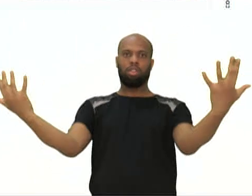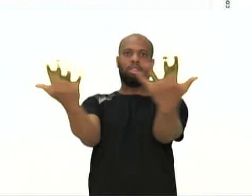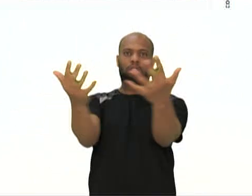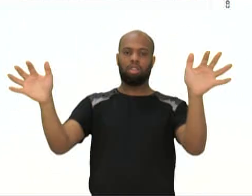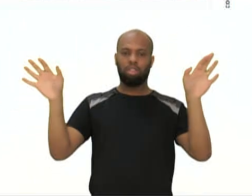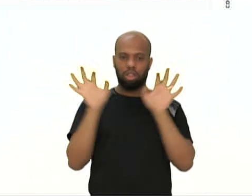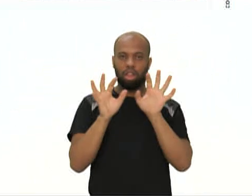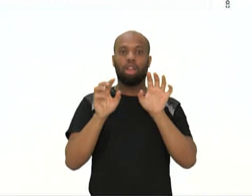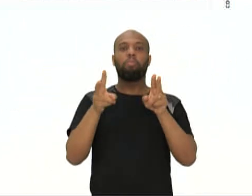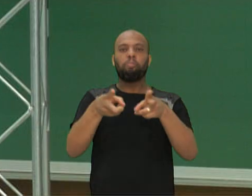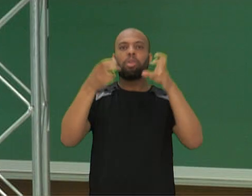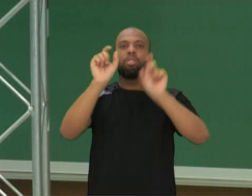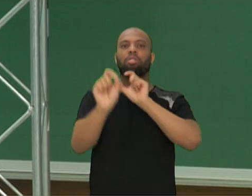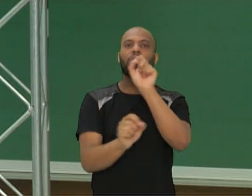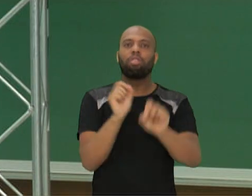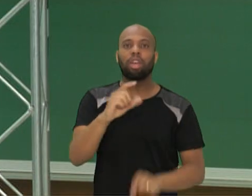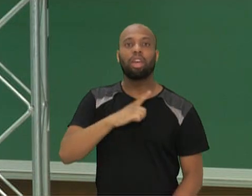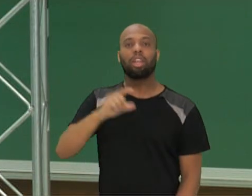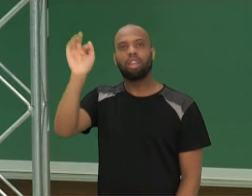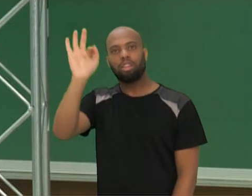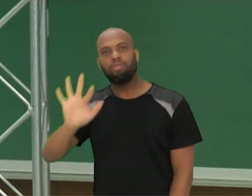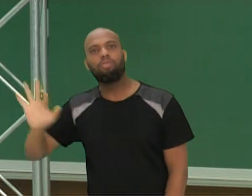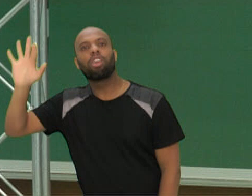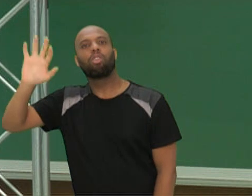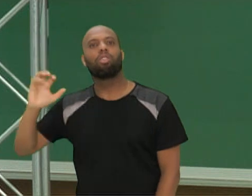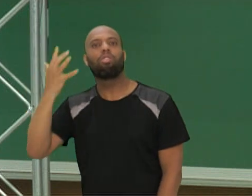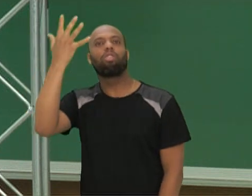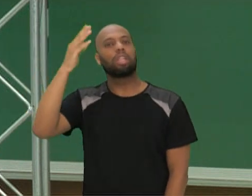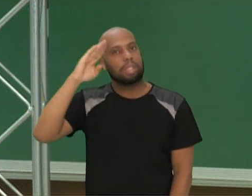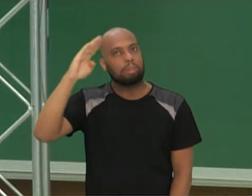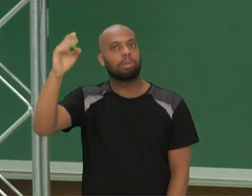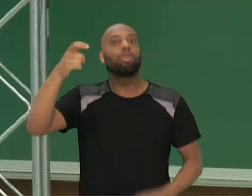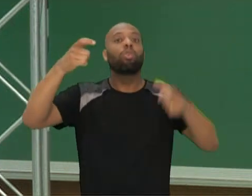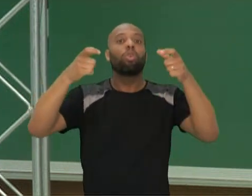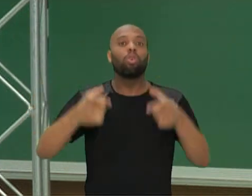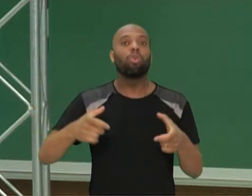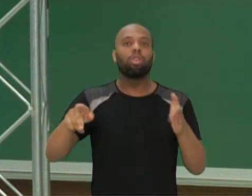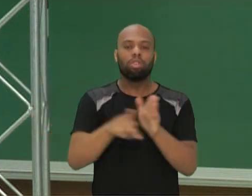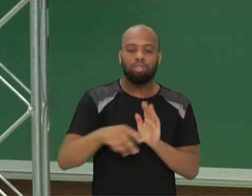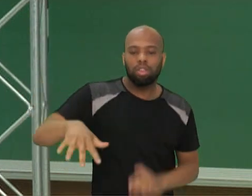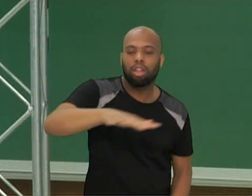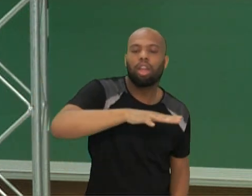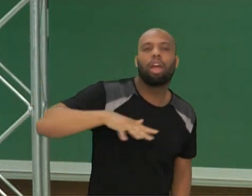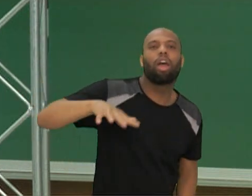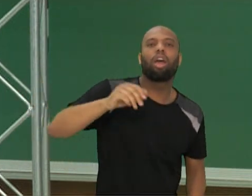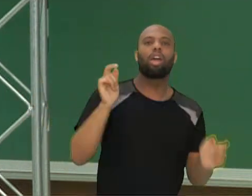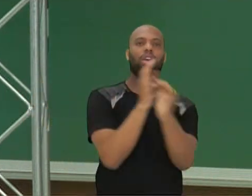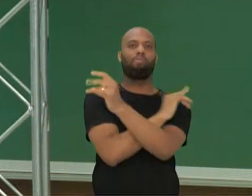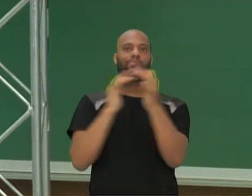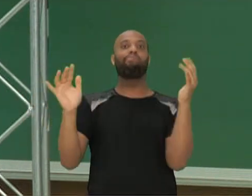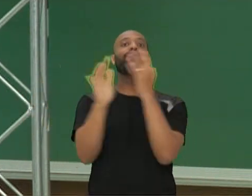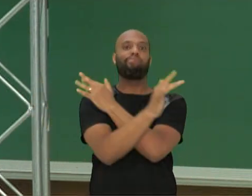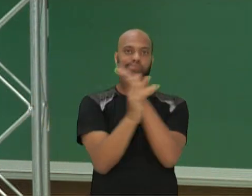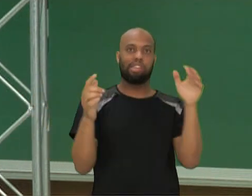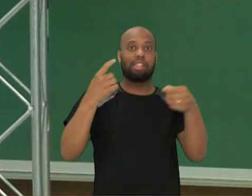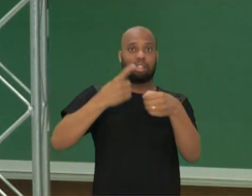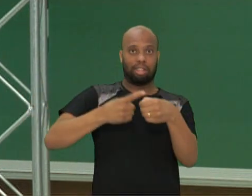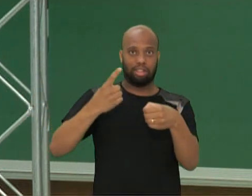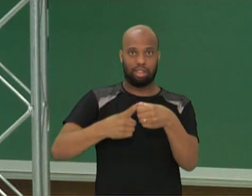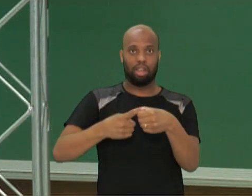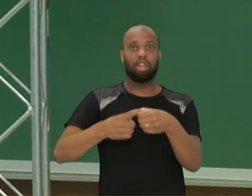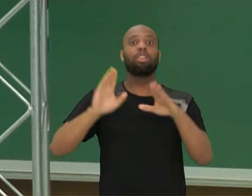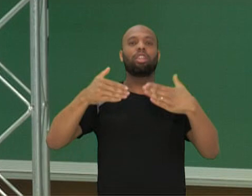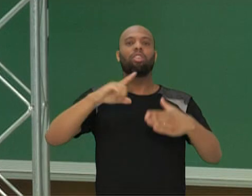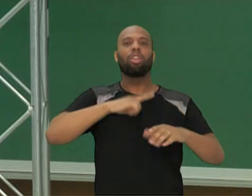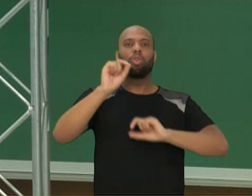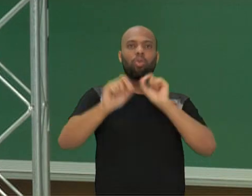gente vai perceber? Ó? Que esse fenômeno ele ocorre principalmente nas áreas urbanas e geralmente em áreas que